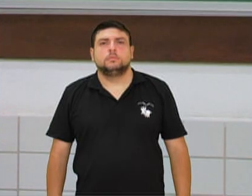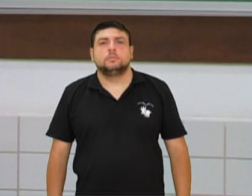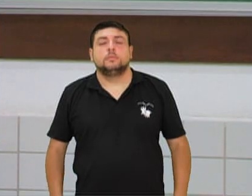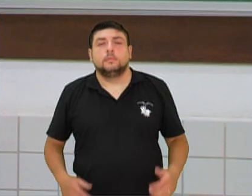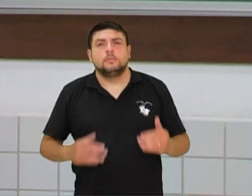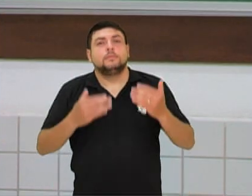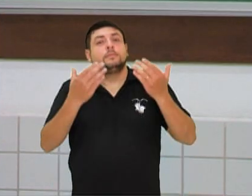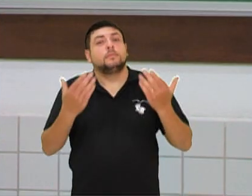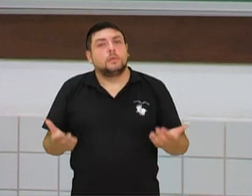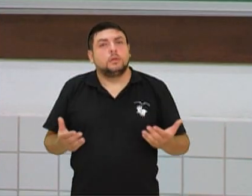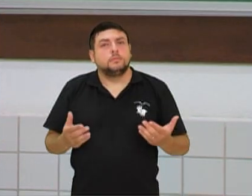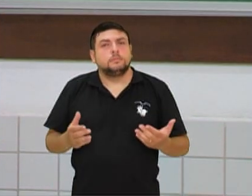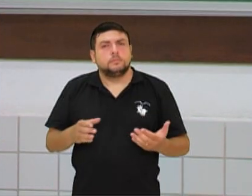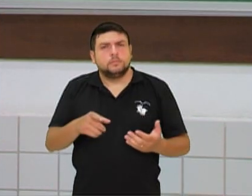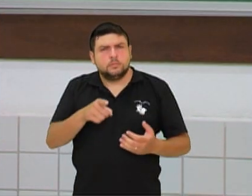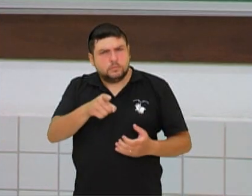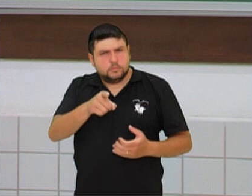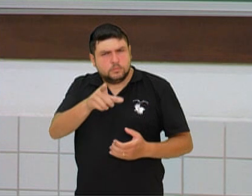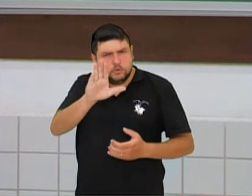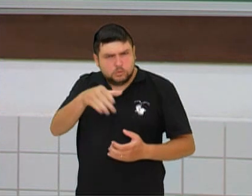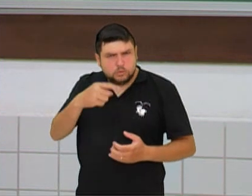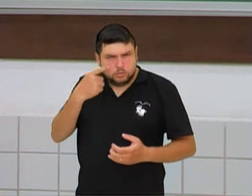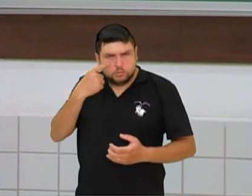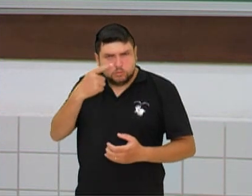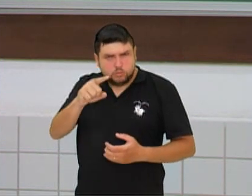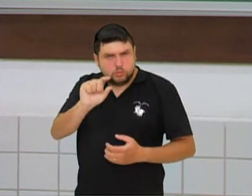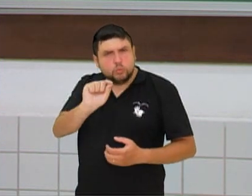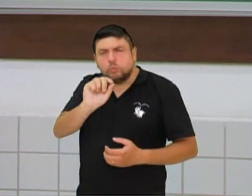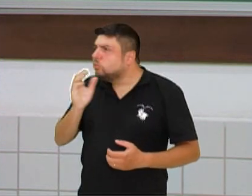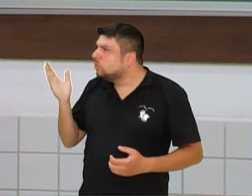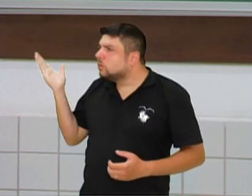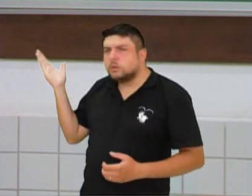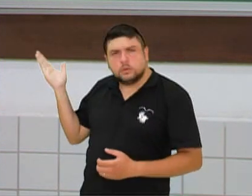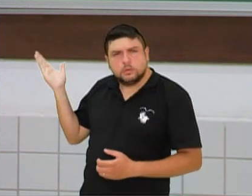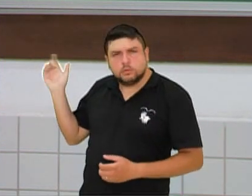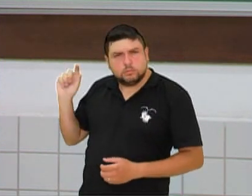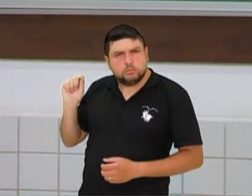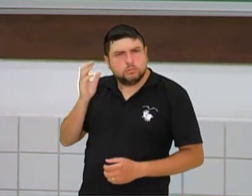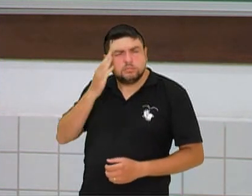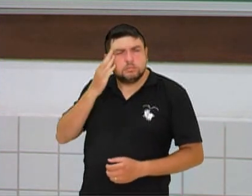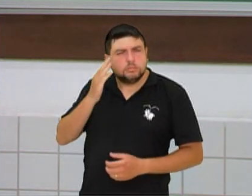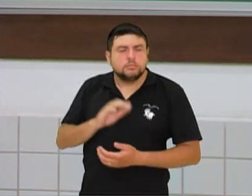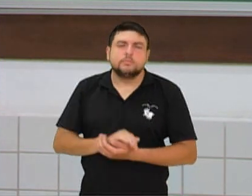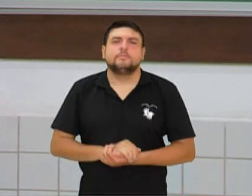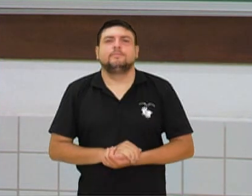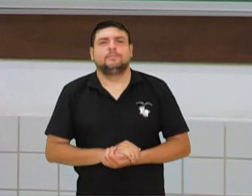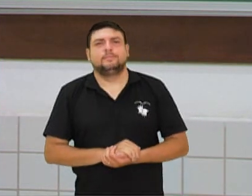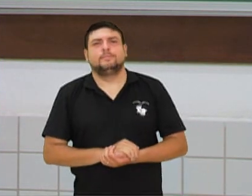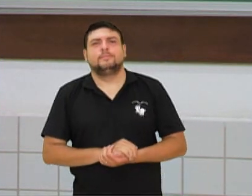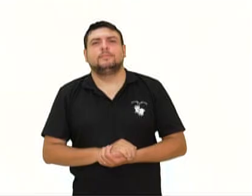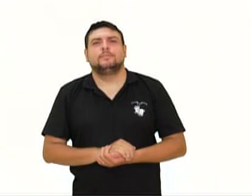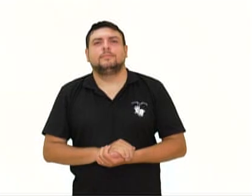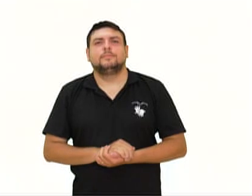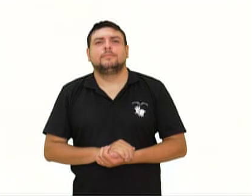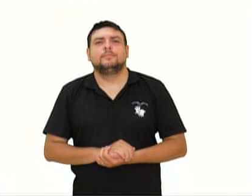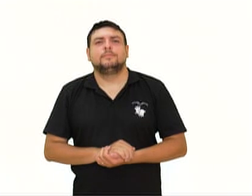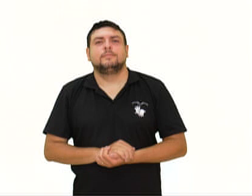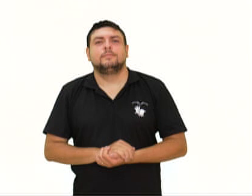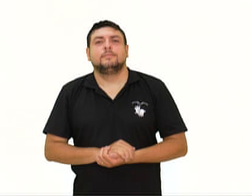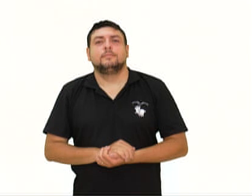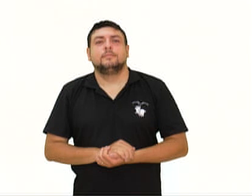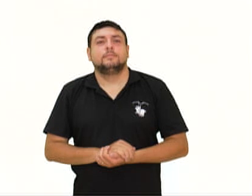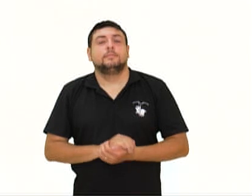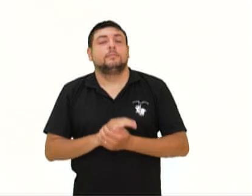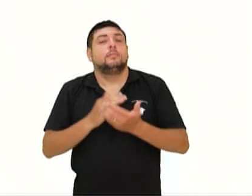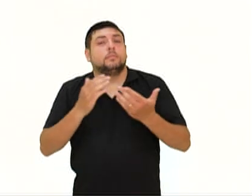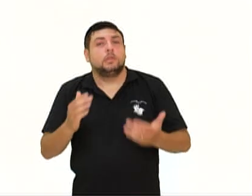E então, descobriram o que essas carinhas representam no teatro? Vamos lá? Olha então,